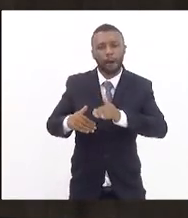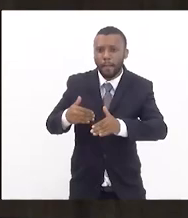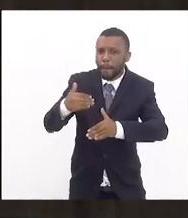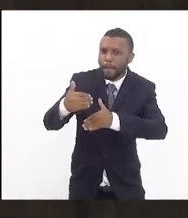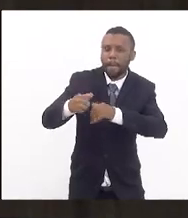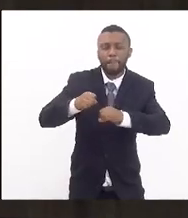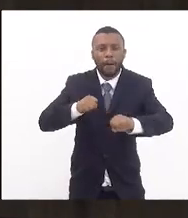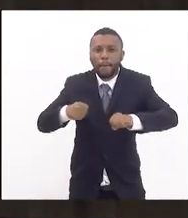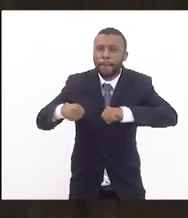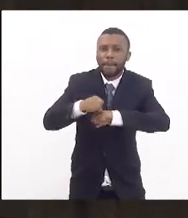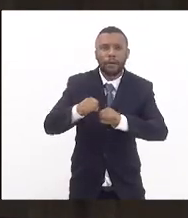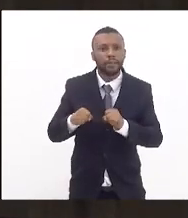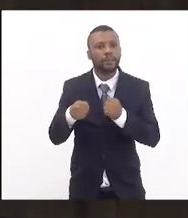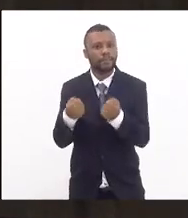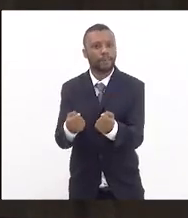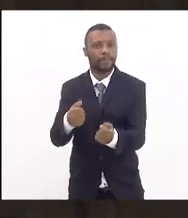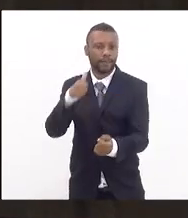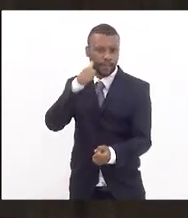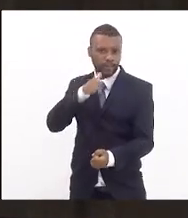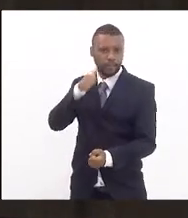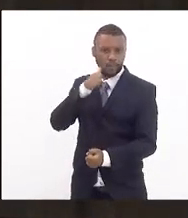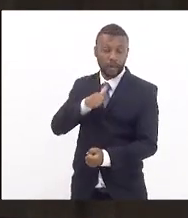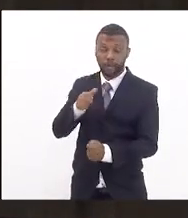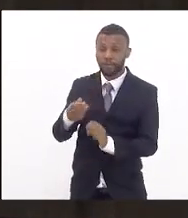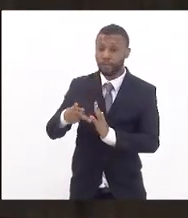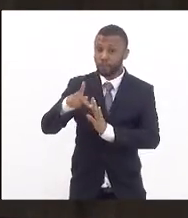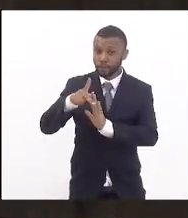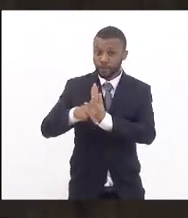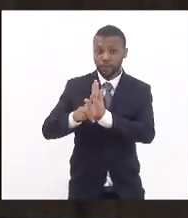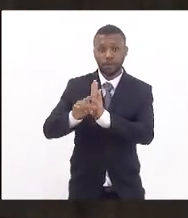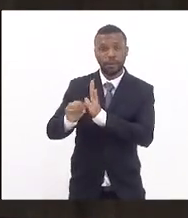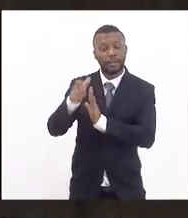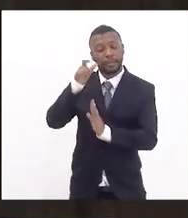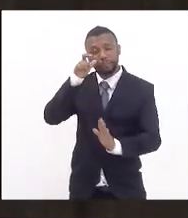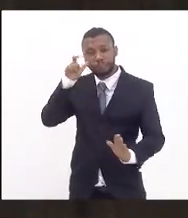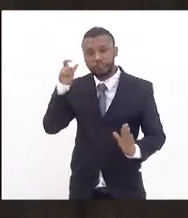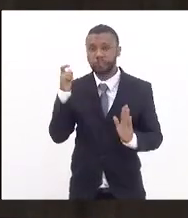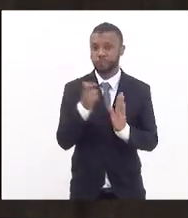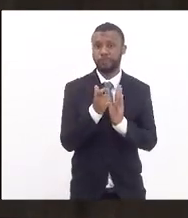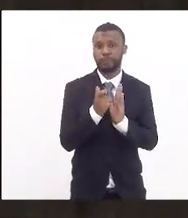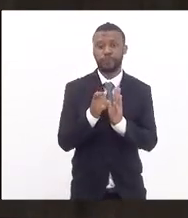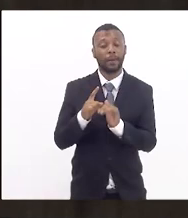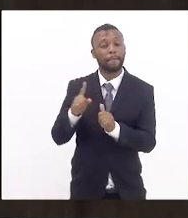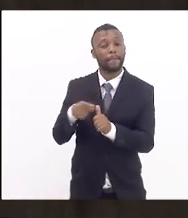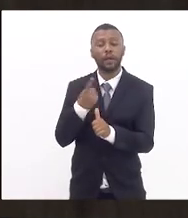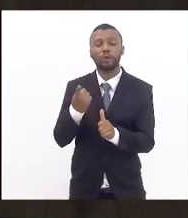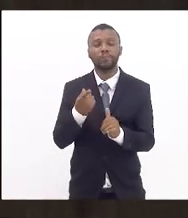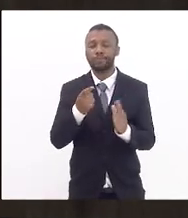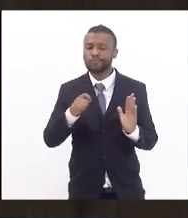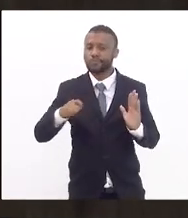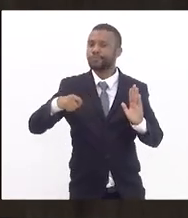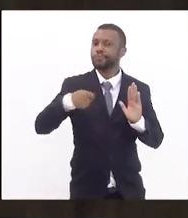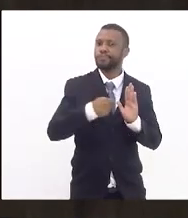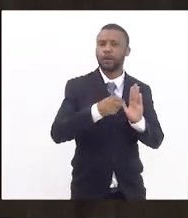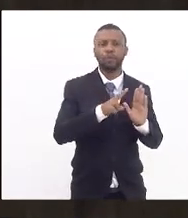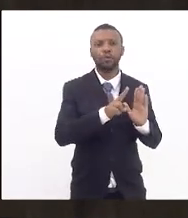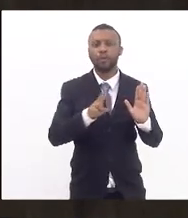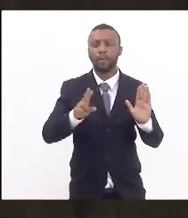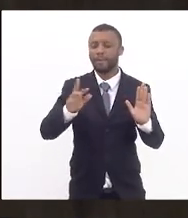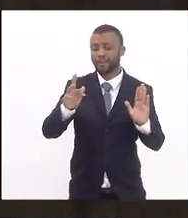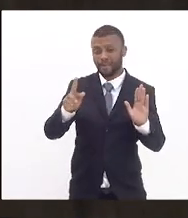mulheres. Esse projeto é muito interessante, porque, primeiro pelo nome, né, deputada Marta Rocha? Frida,